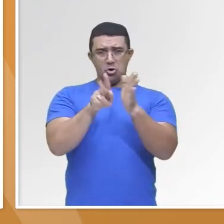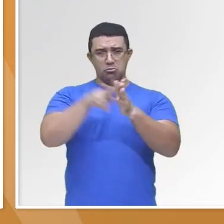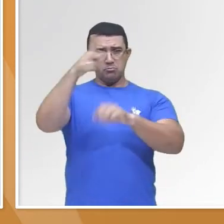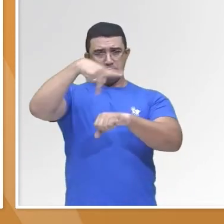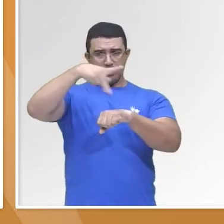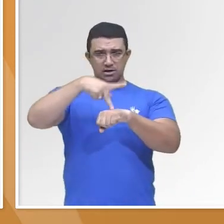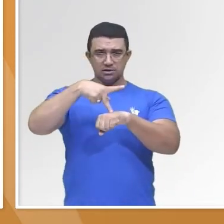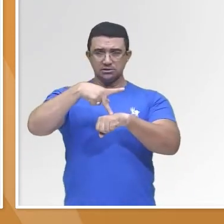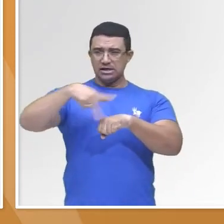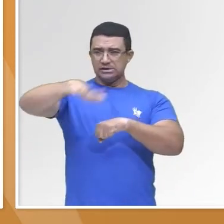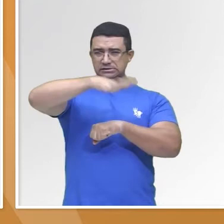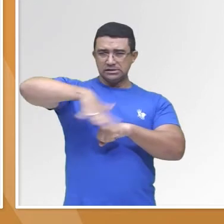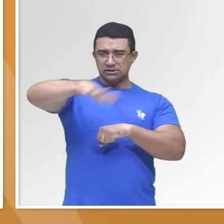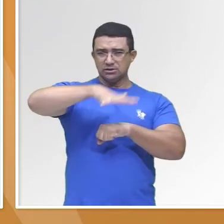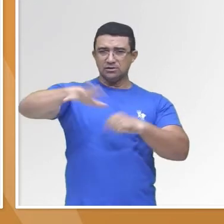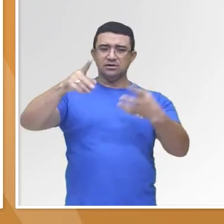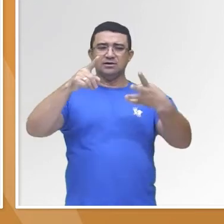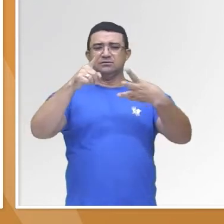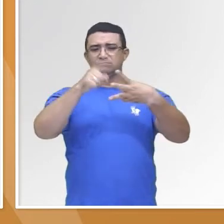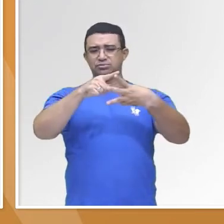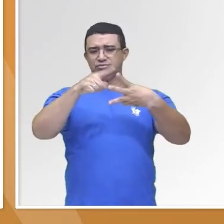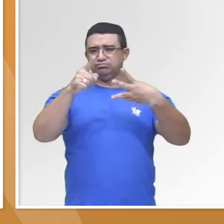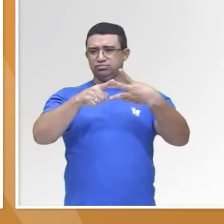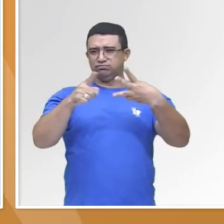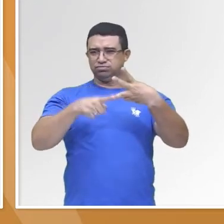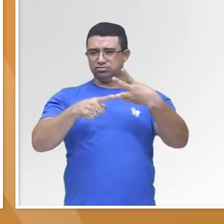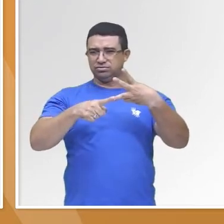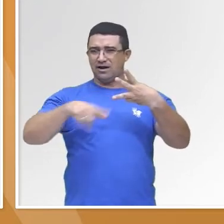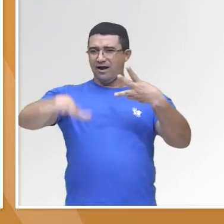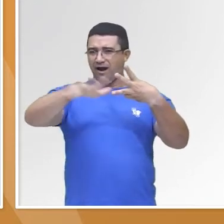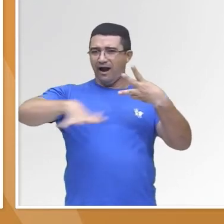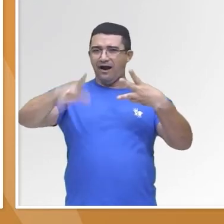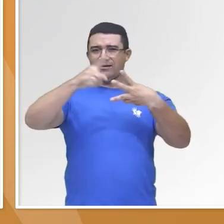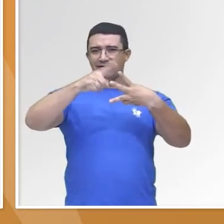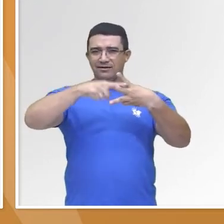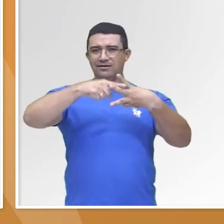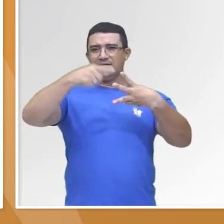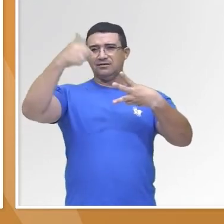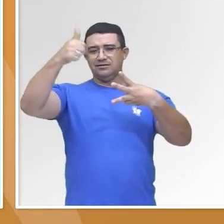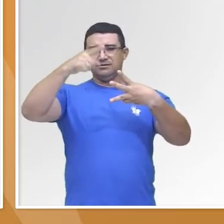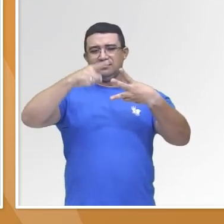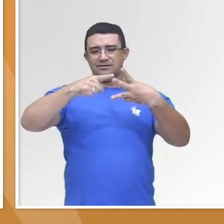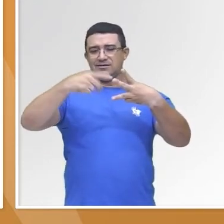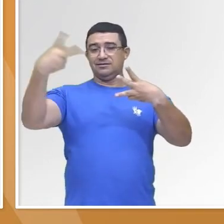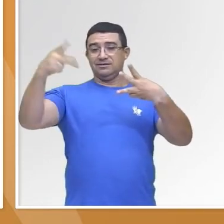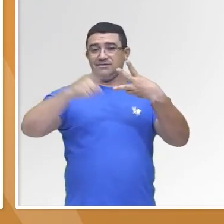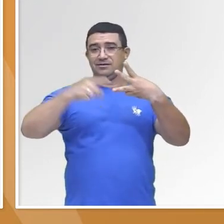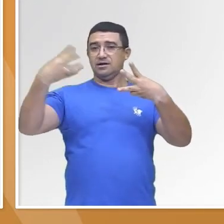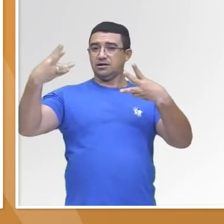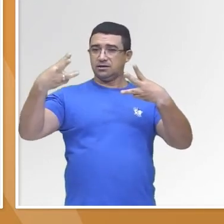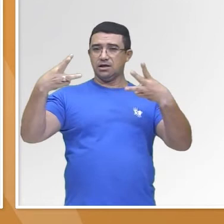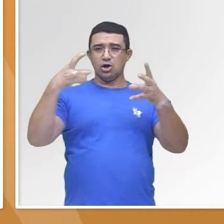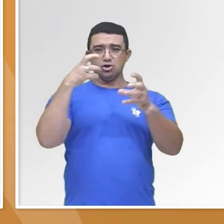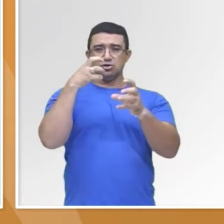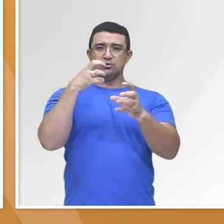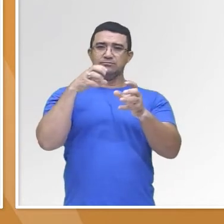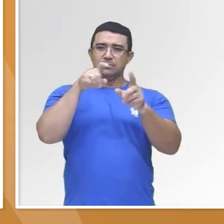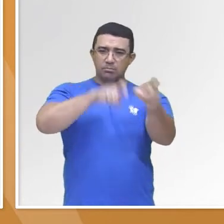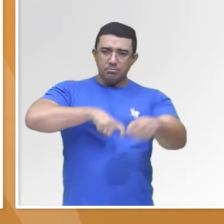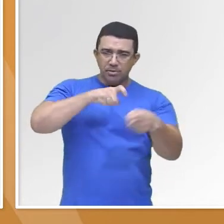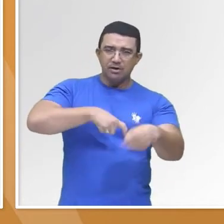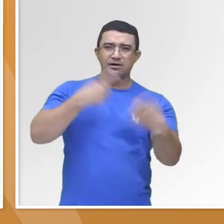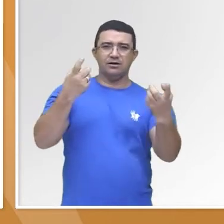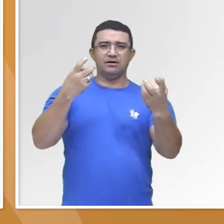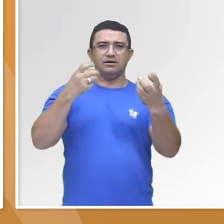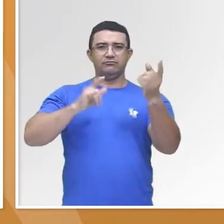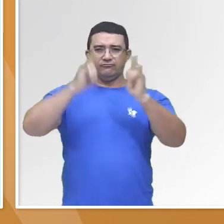setor primário com agricultura e pecuária, né? Setor secundário com indústria, construção, setor